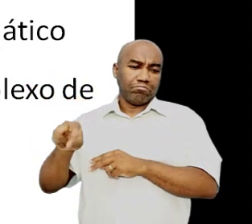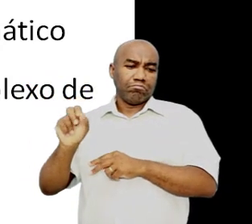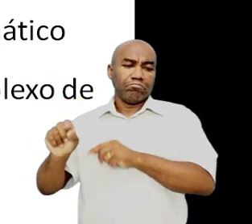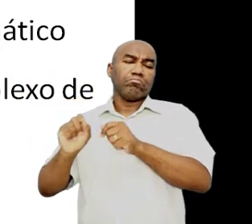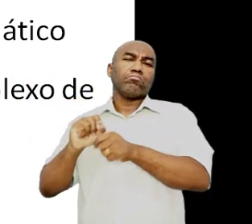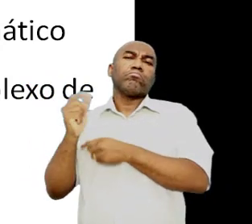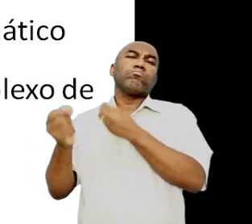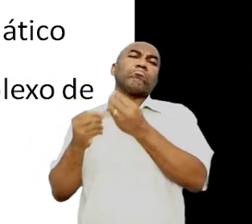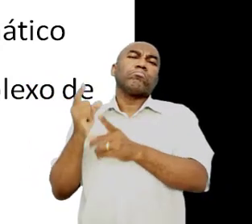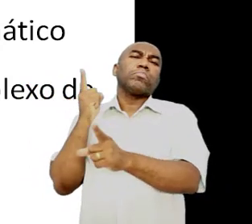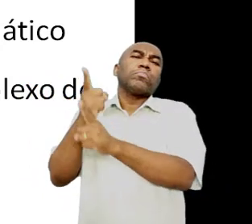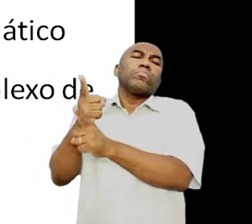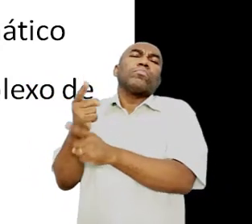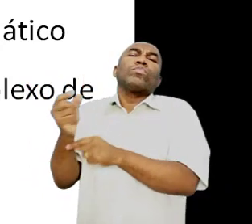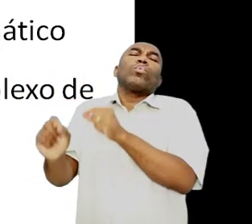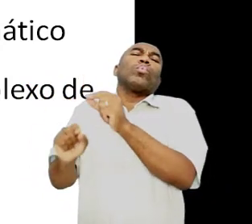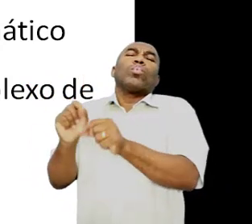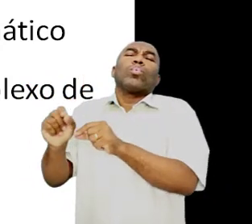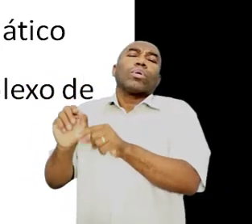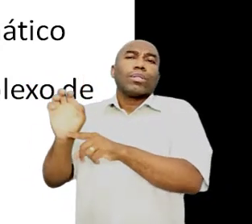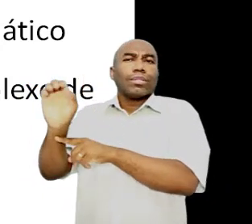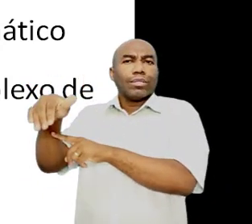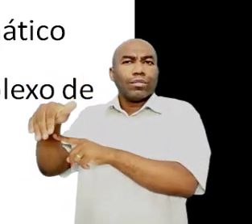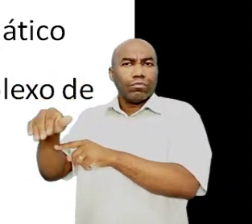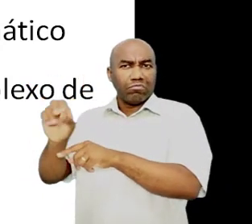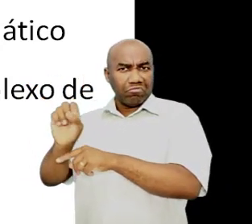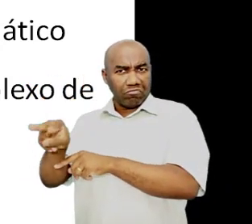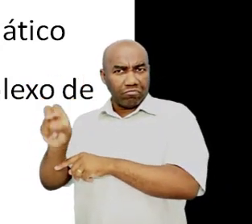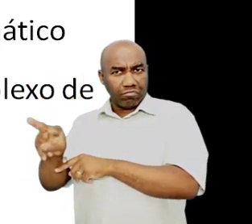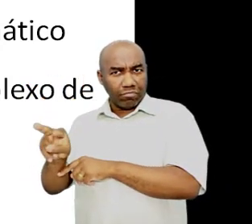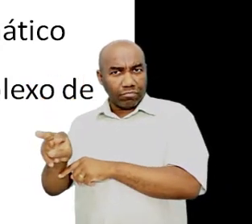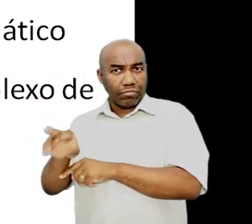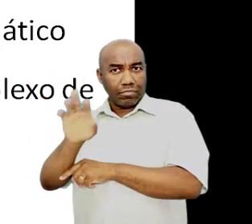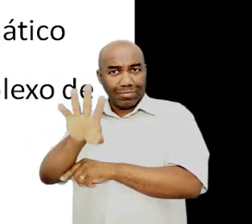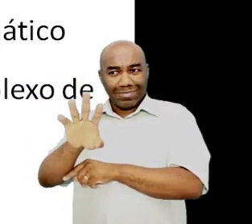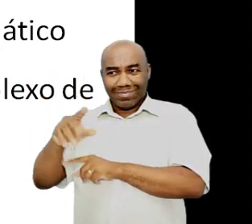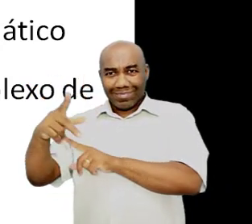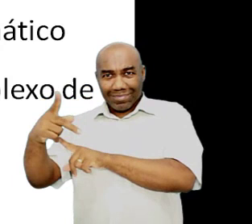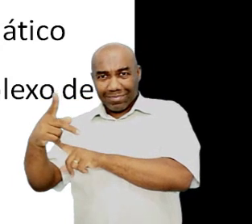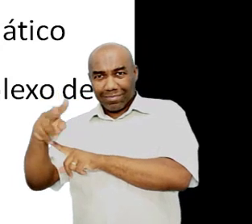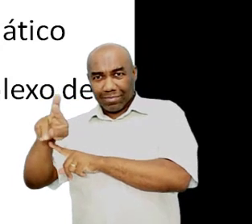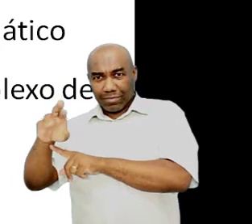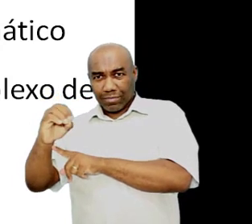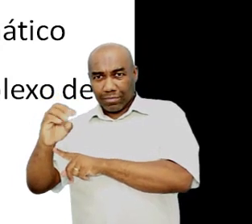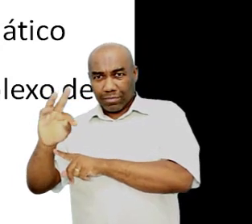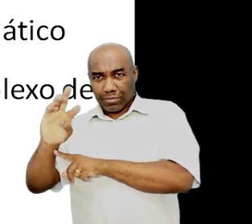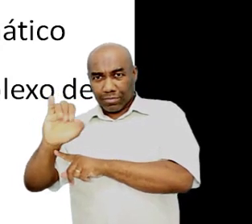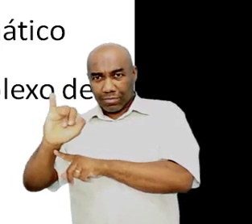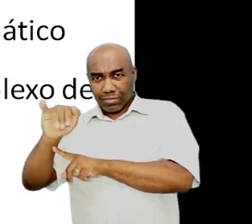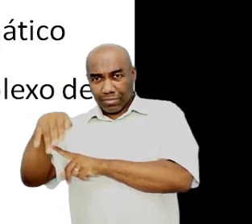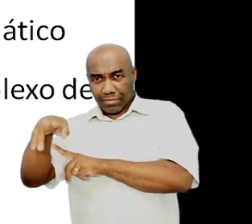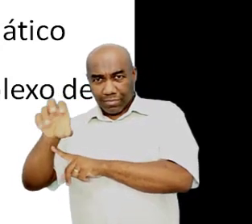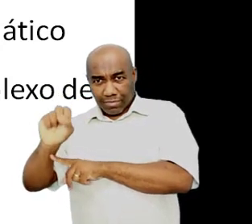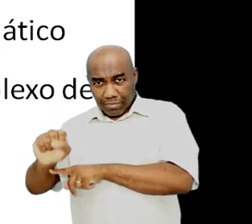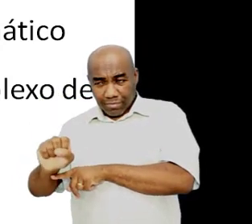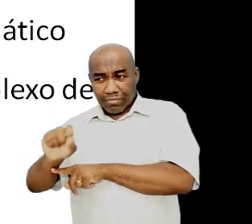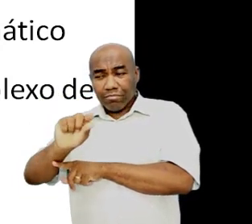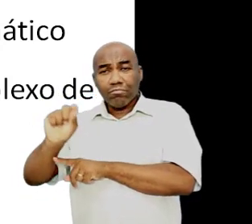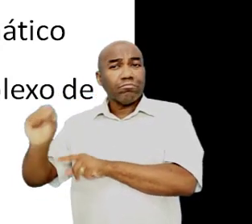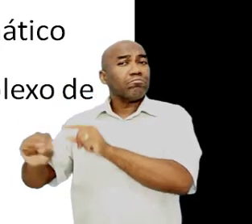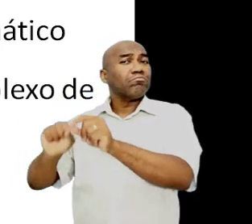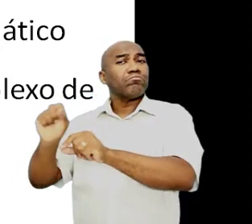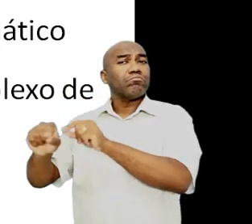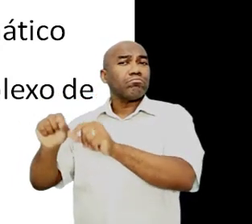charada. Sendo assim, essas proteínas de superfície